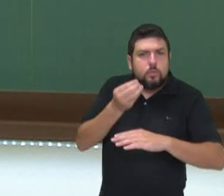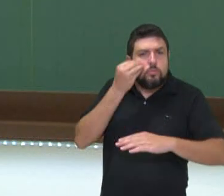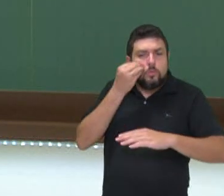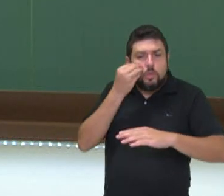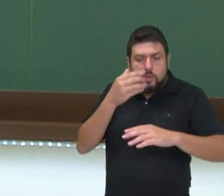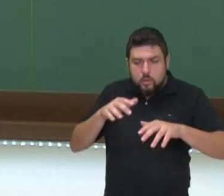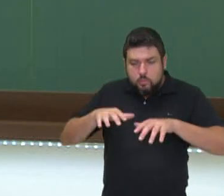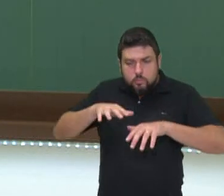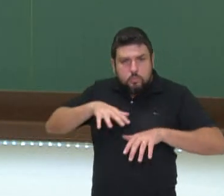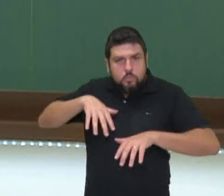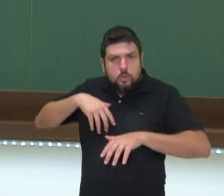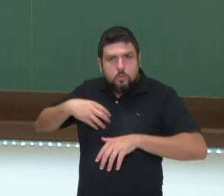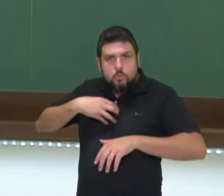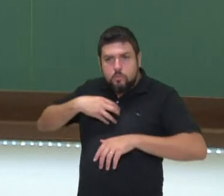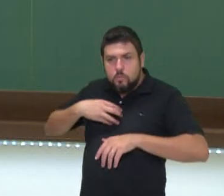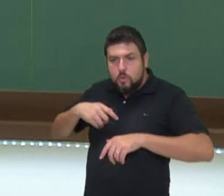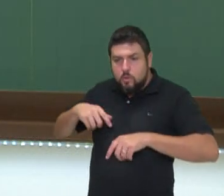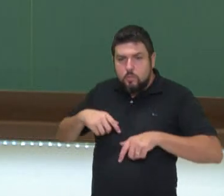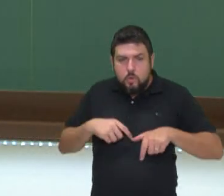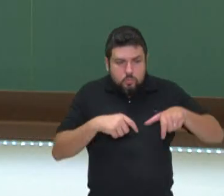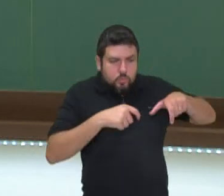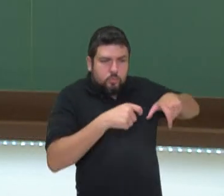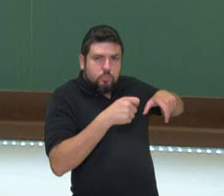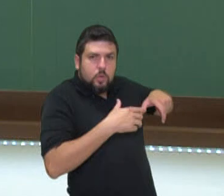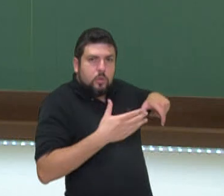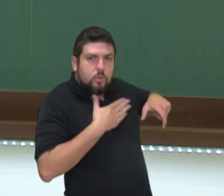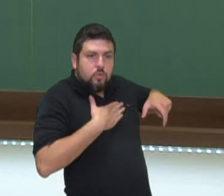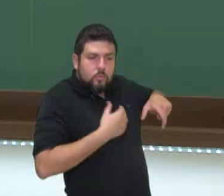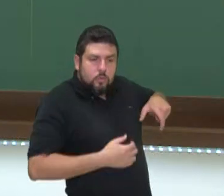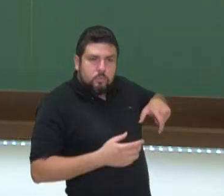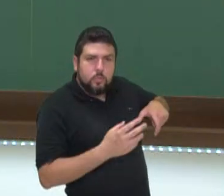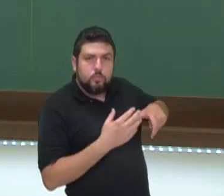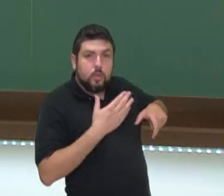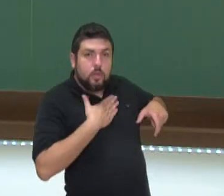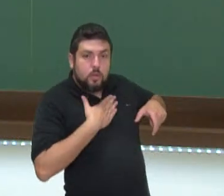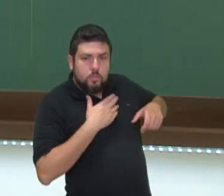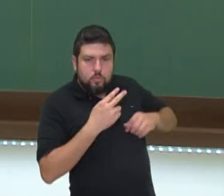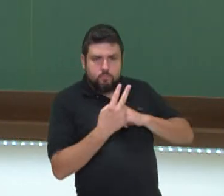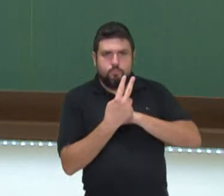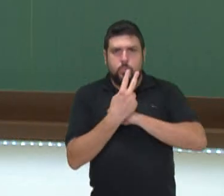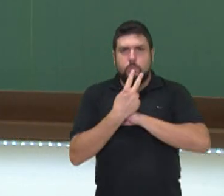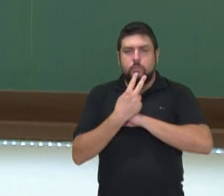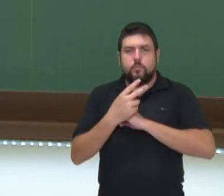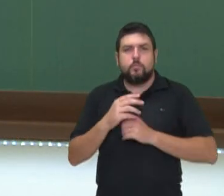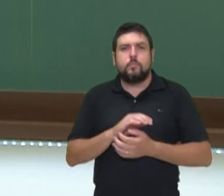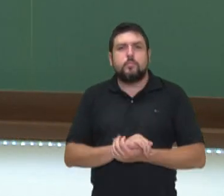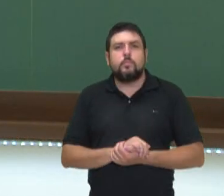o meu gol, ou o meu alvo, ou minha cesta, tem que defender o meu campo, né?